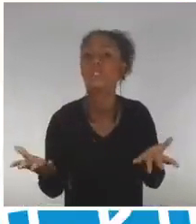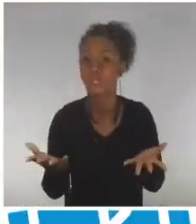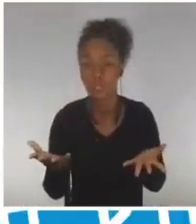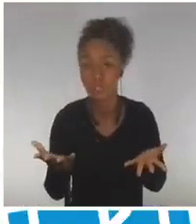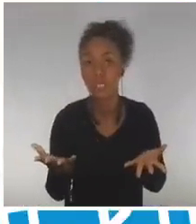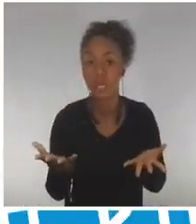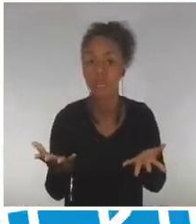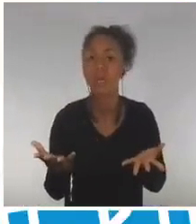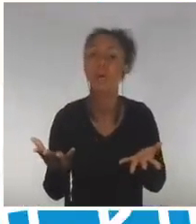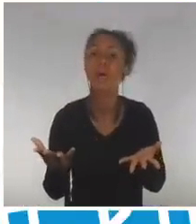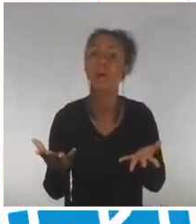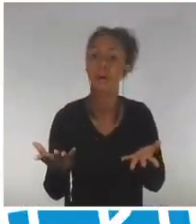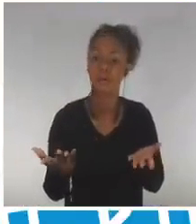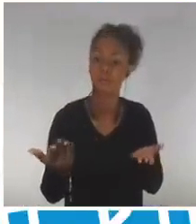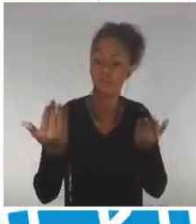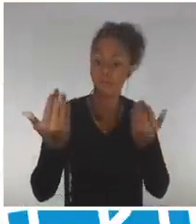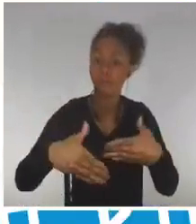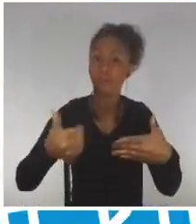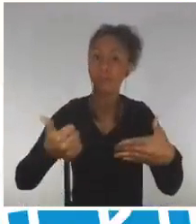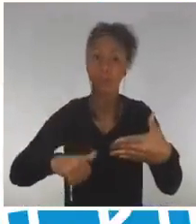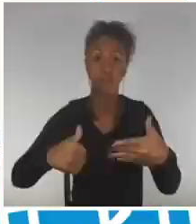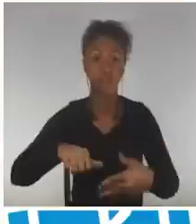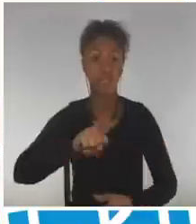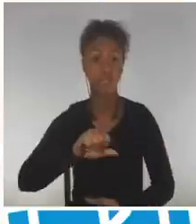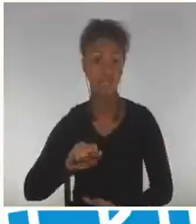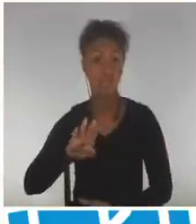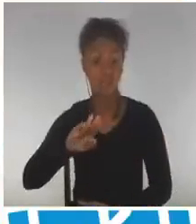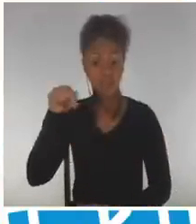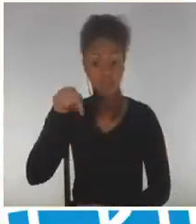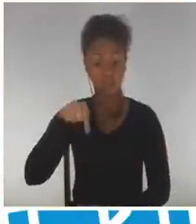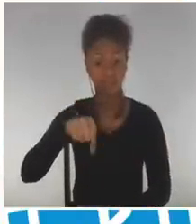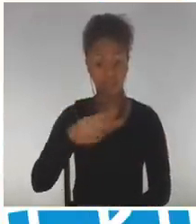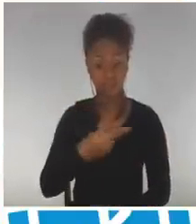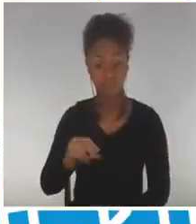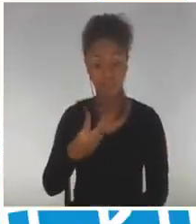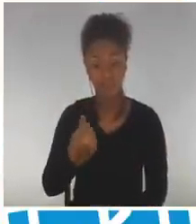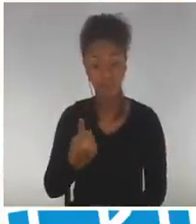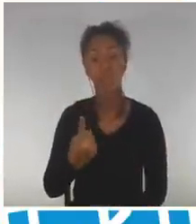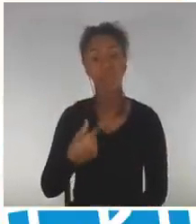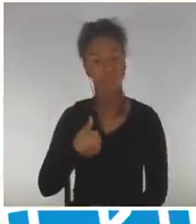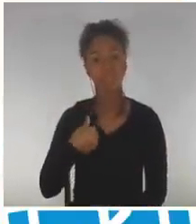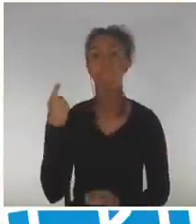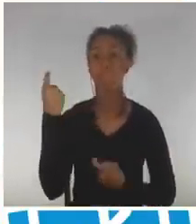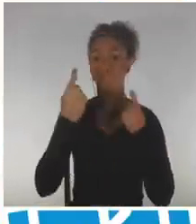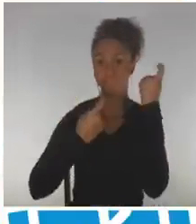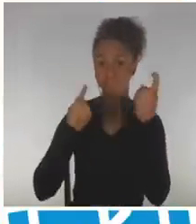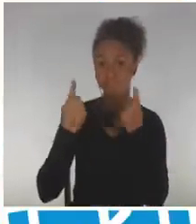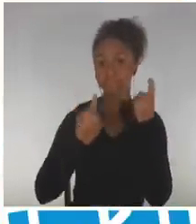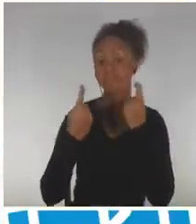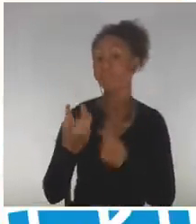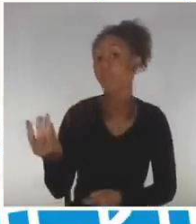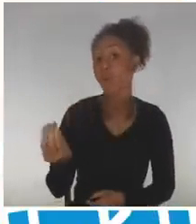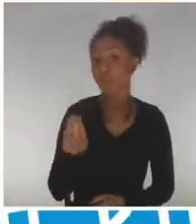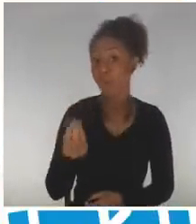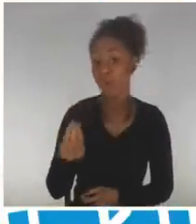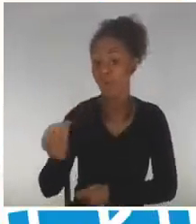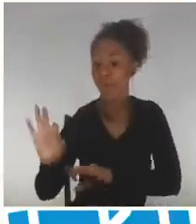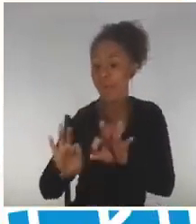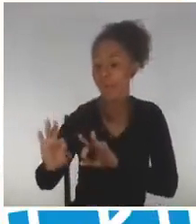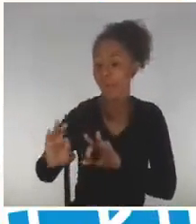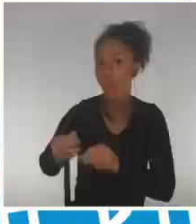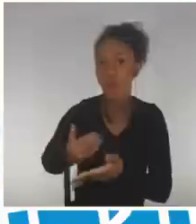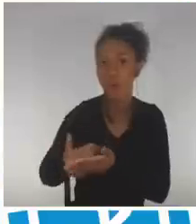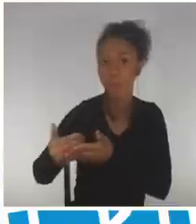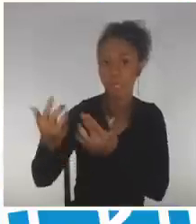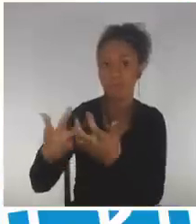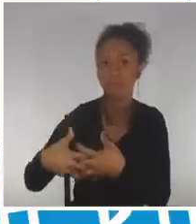para a realização do SAEB esse ano, tendo em vista que as iniciativas ainda não foram tomadas, mas